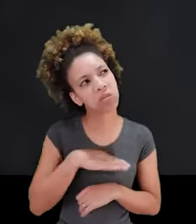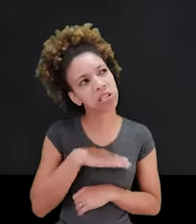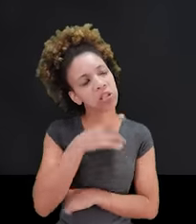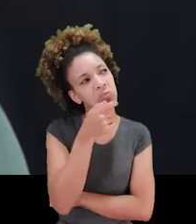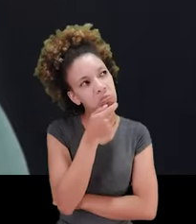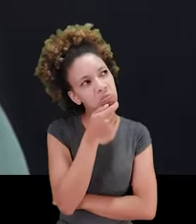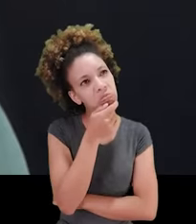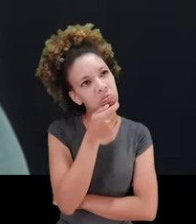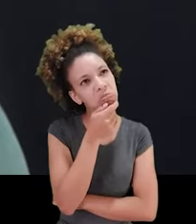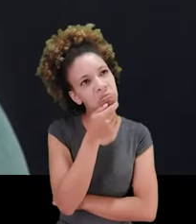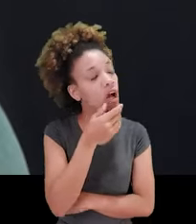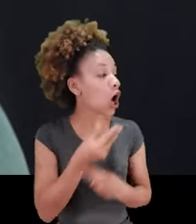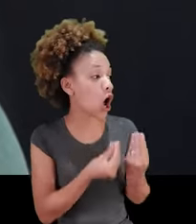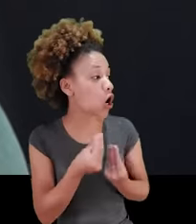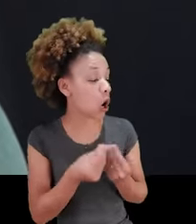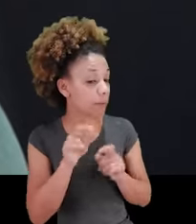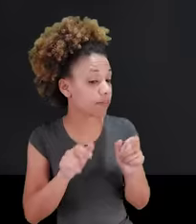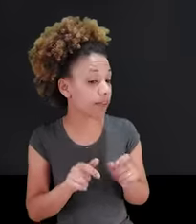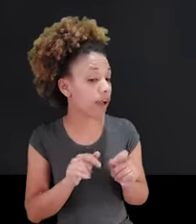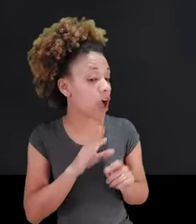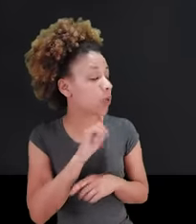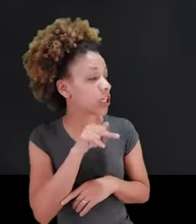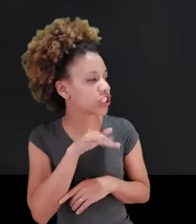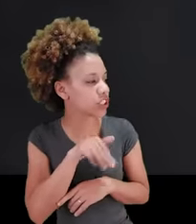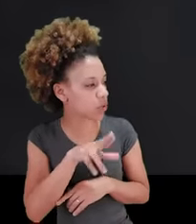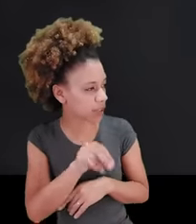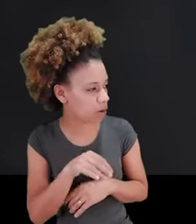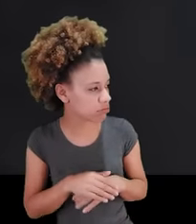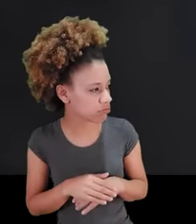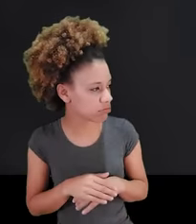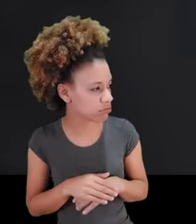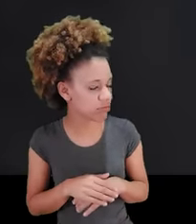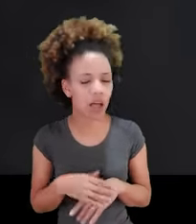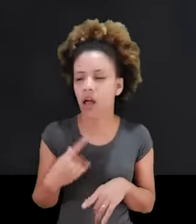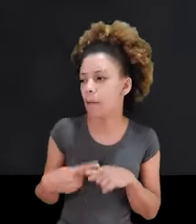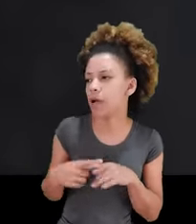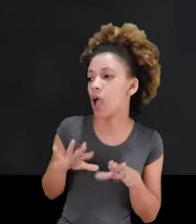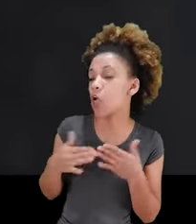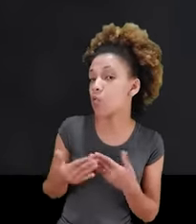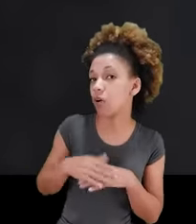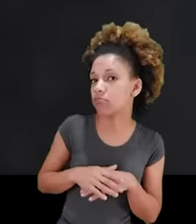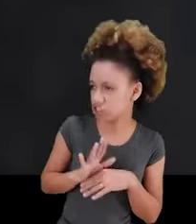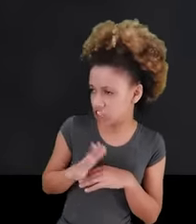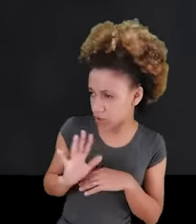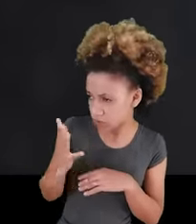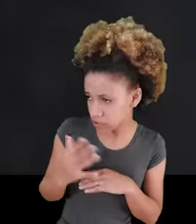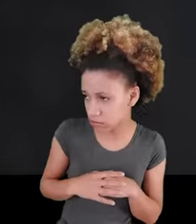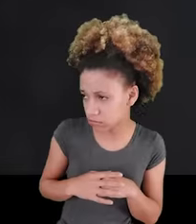Representante, dizes tu. Como é que é o povo português com o Cristiano? Pá, nós temos o maior dos orgulhos, não é? Porque repara, nós a qualquer parte do mundo, já me